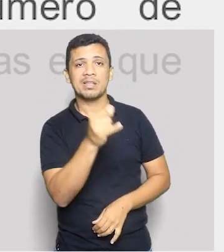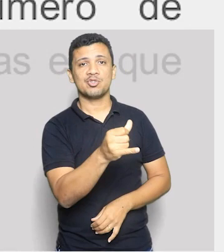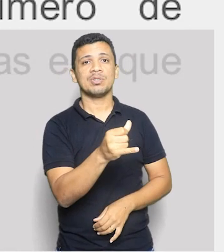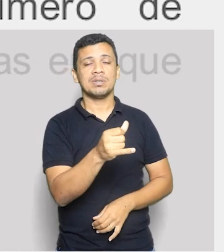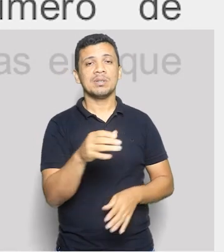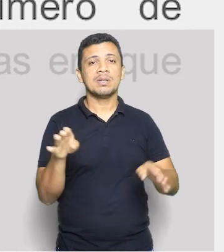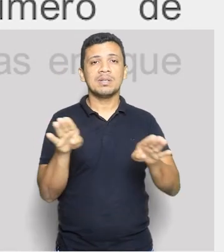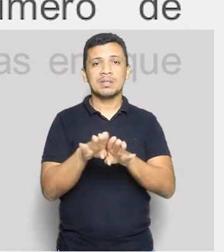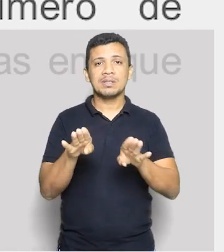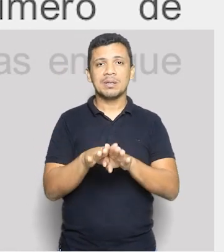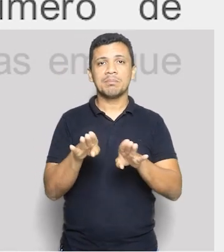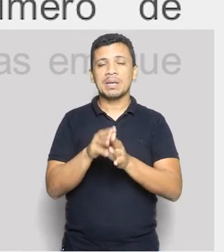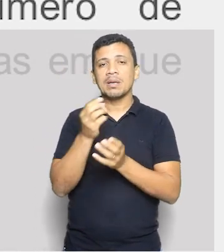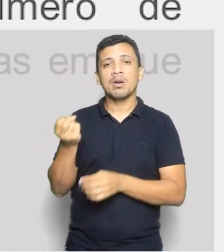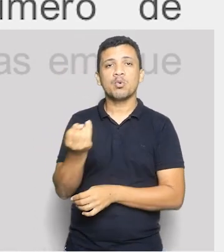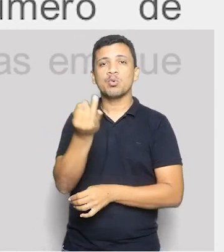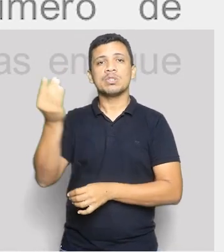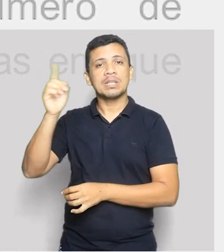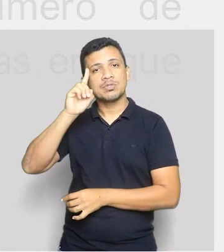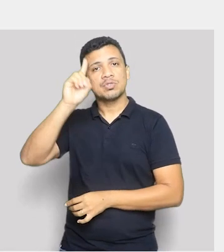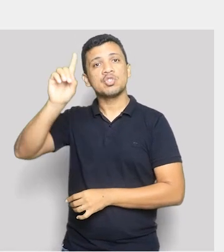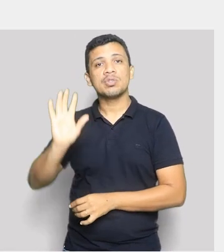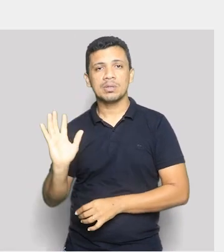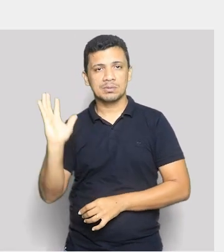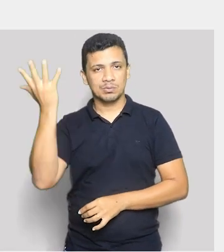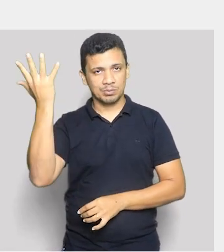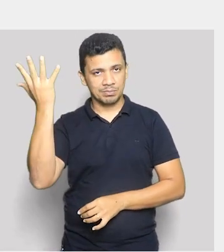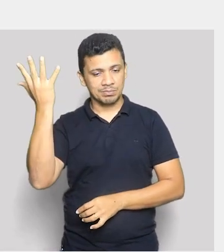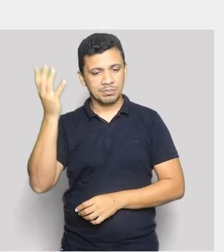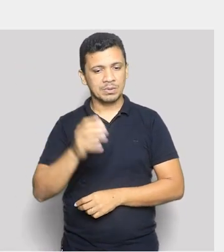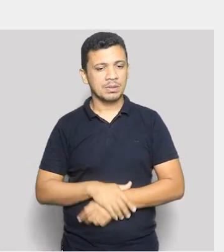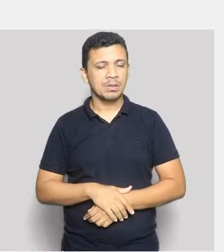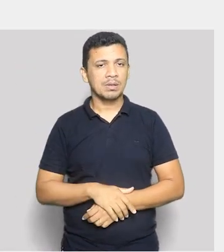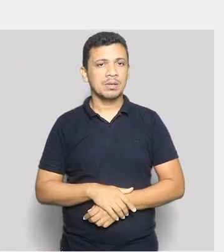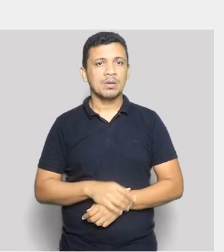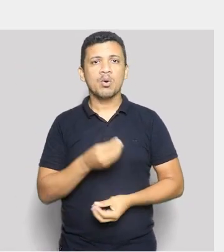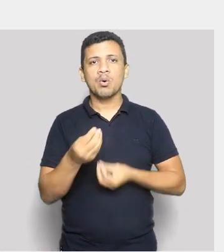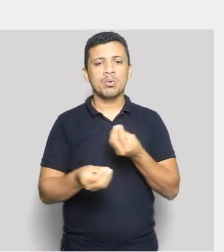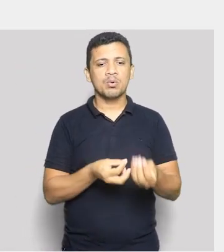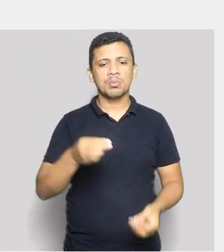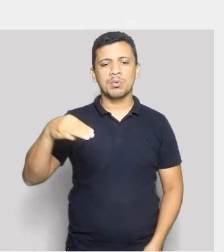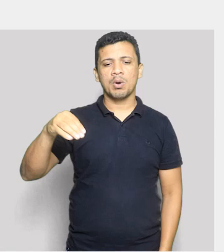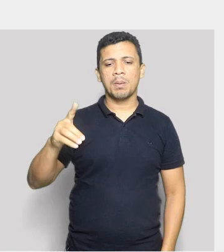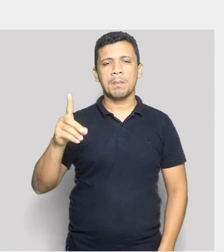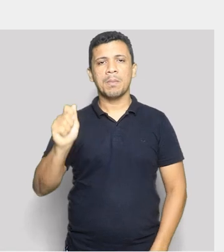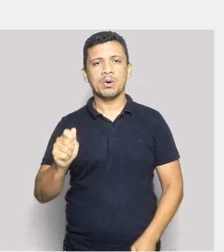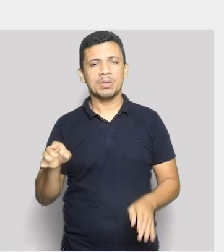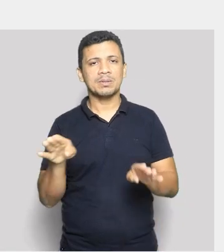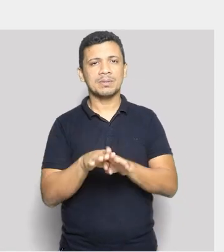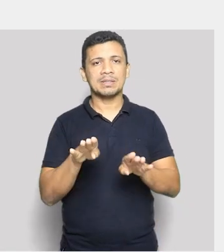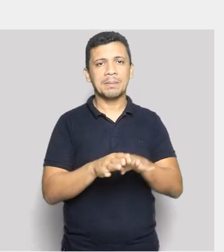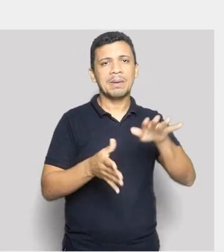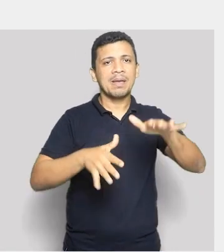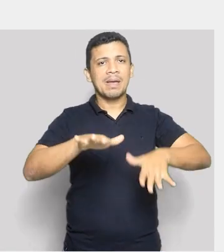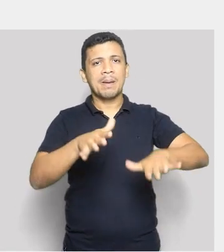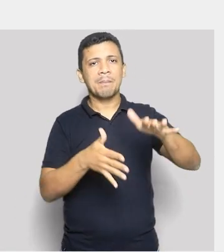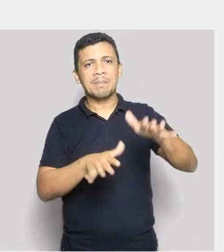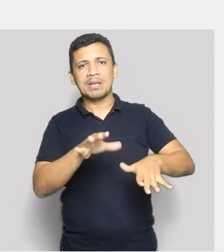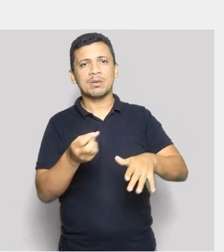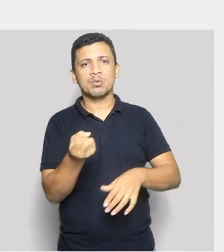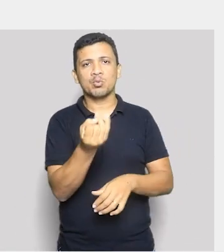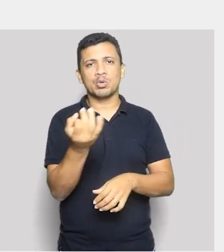com o número de dias em que ocorreram. A moda e a média do número de interrupções